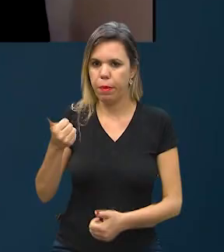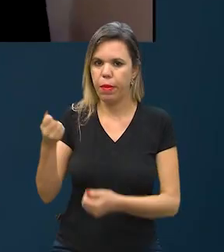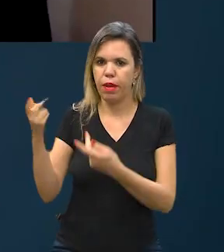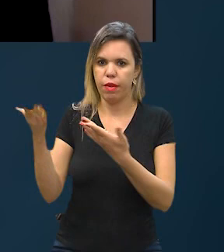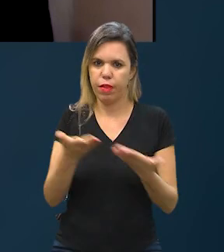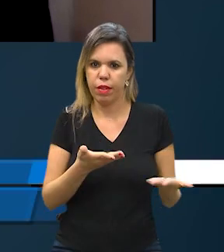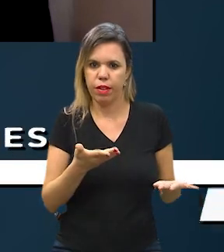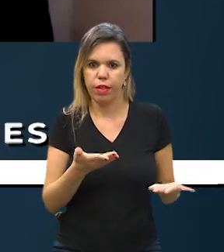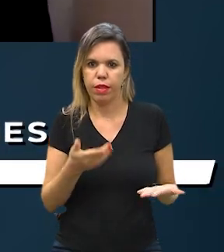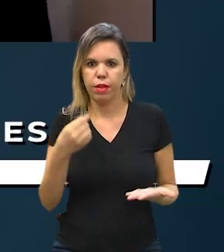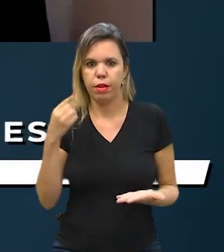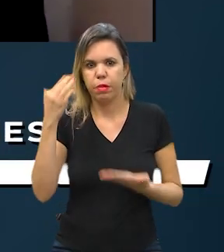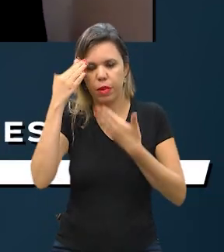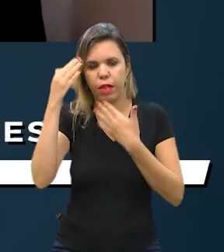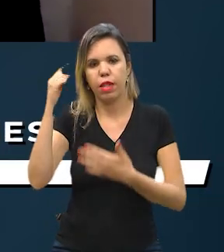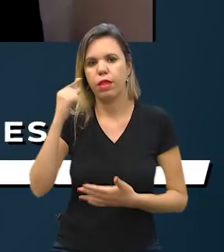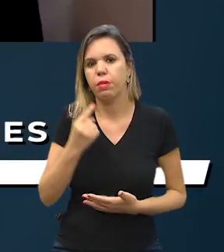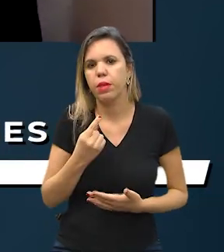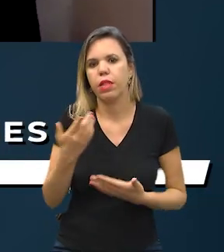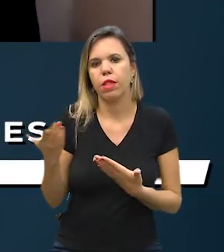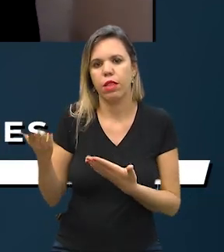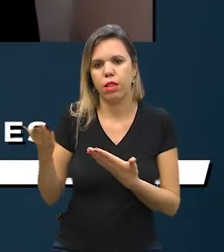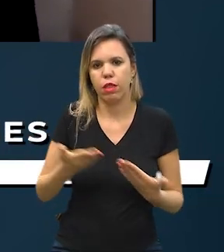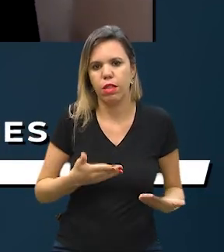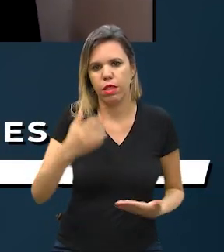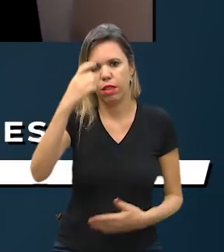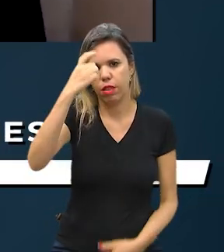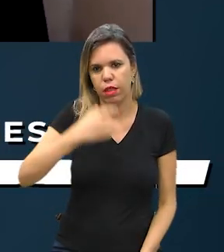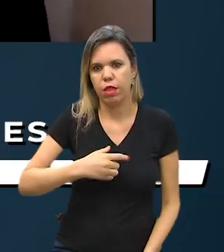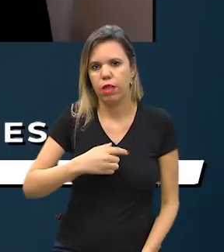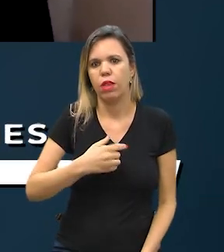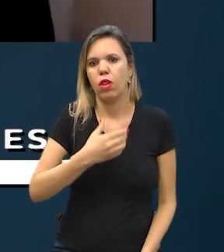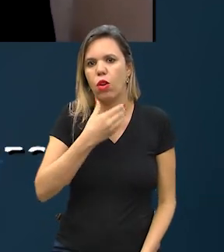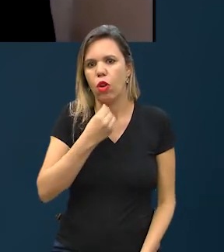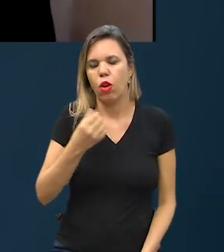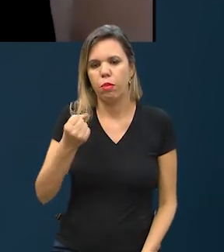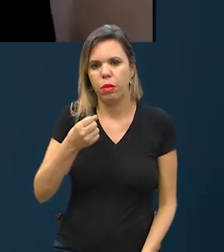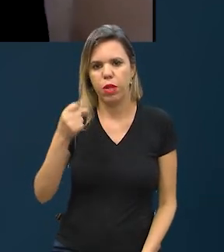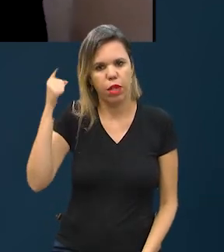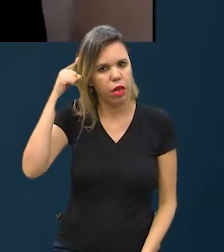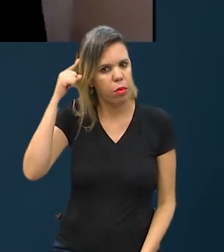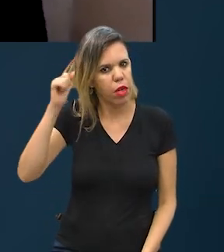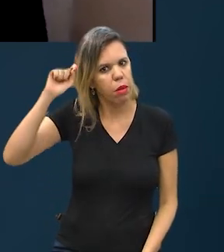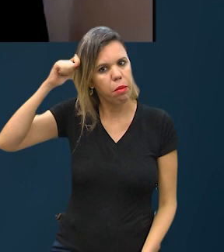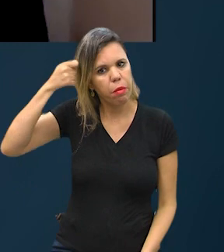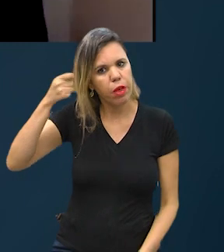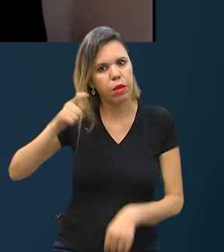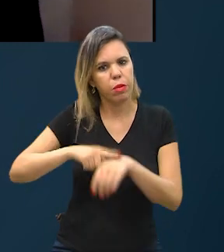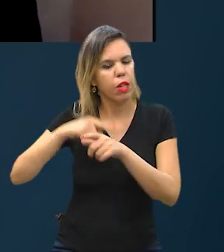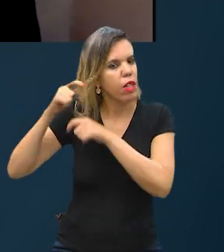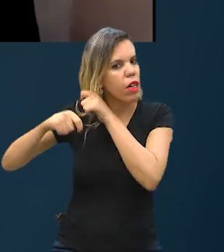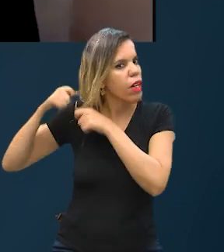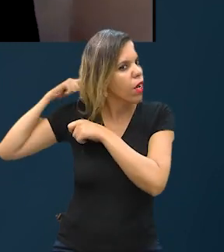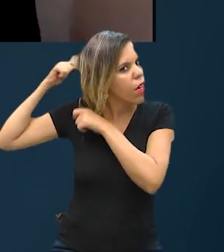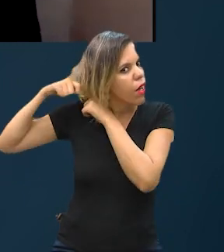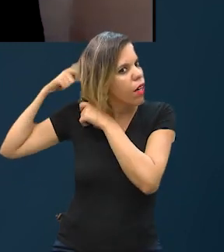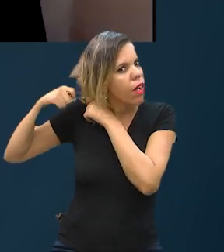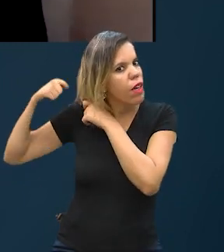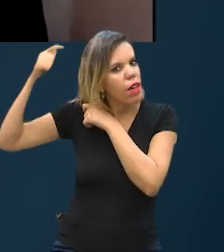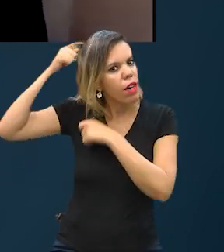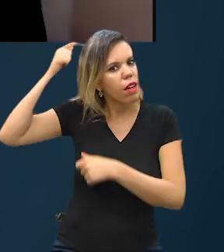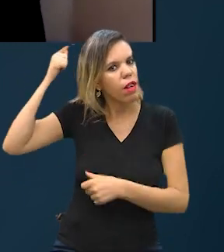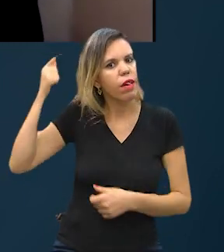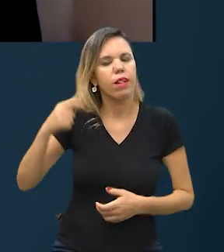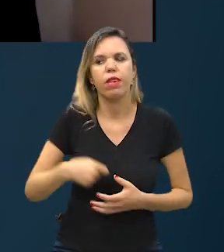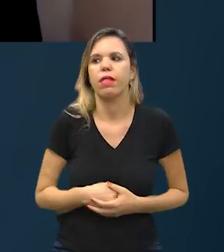bem-vindo. Obrigado, Mirna, pelo convite. Eu sou o Jefferson, sou um homem branco, tenho cabelo preto. No momento ele está amarrado em um coque em cima da